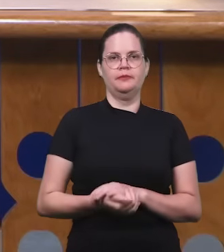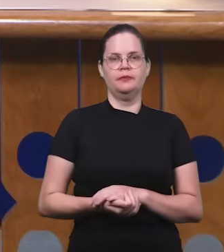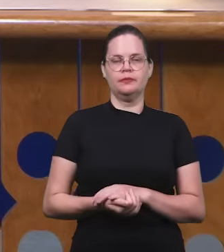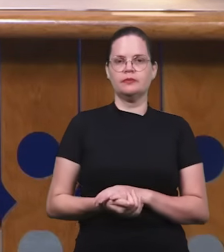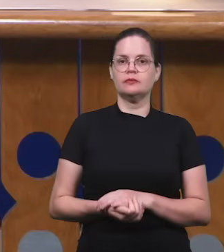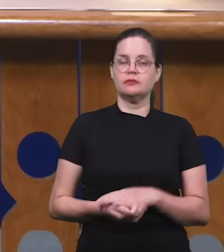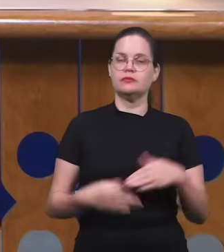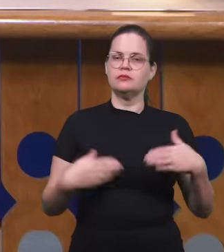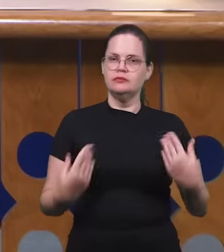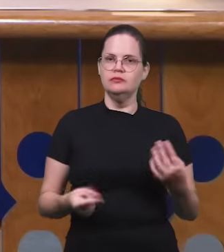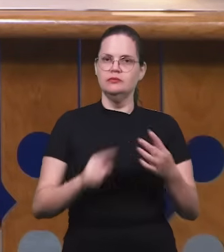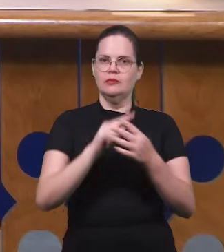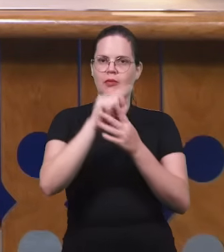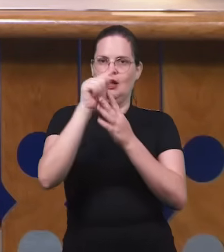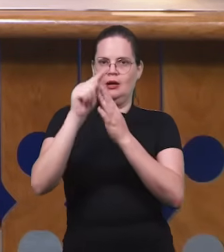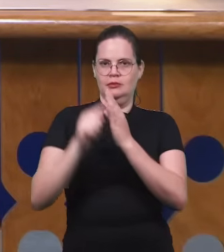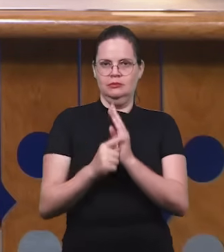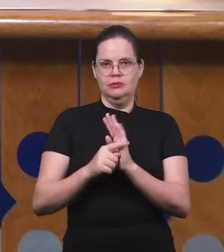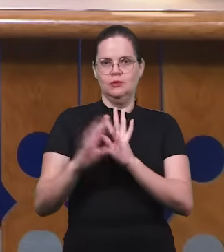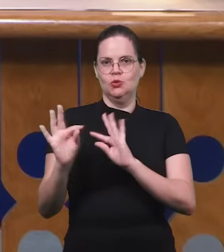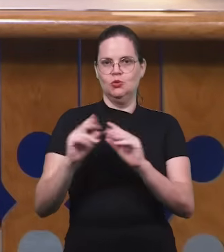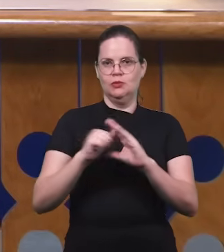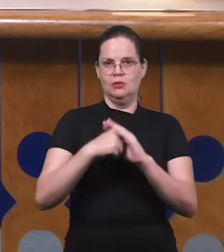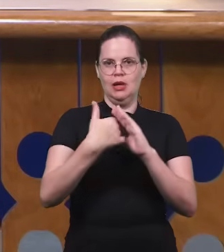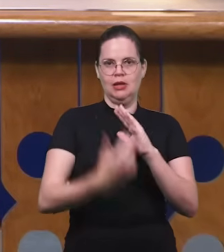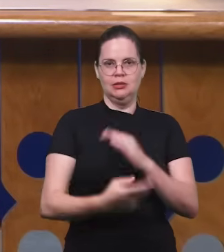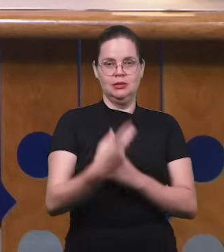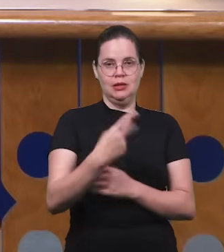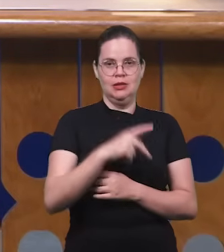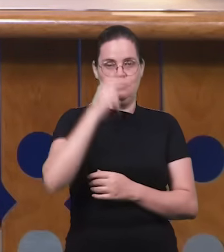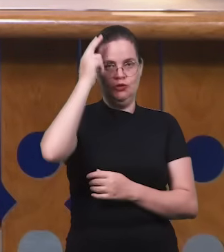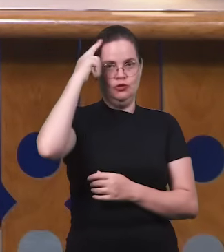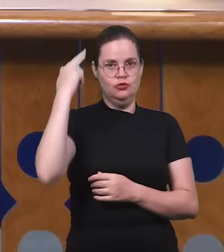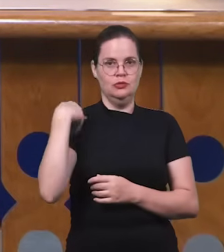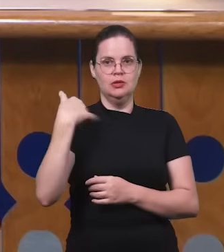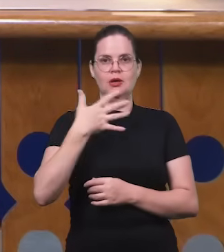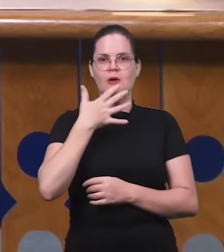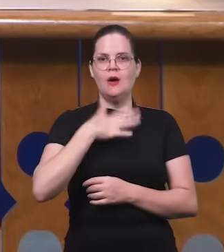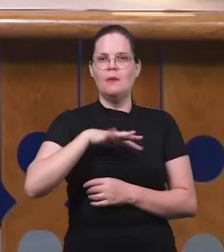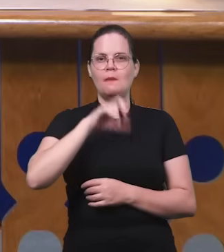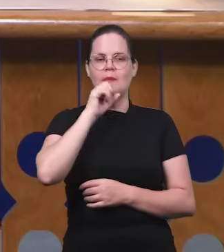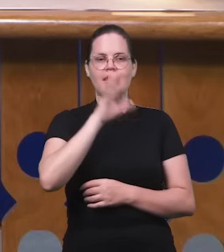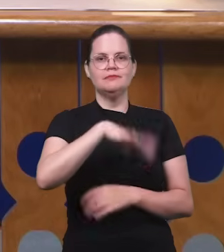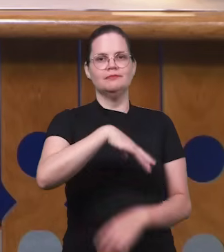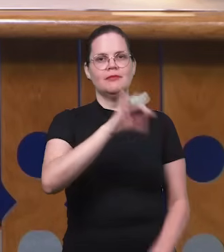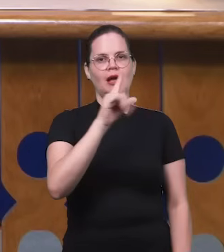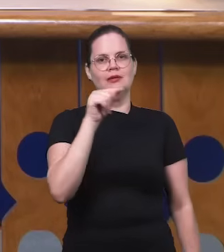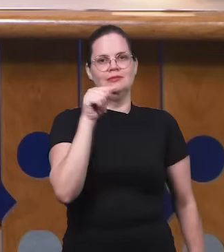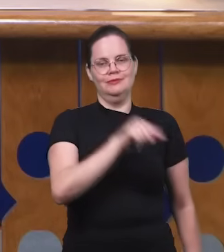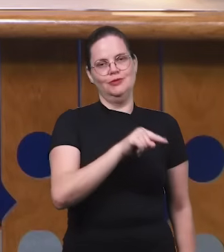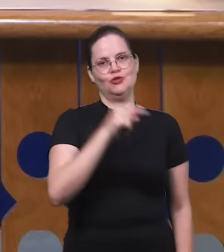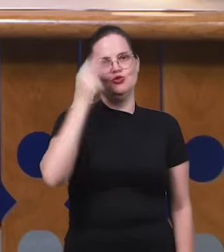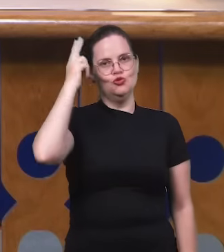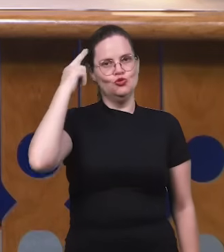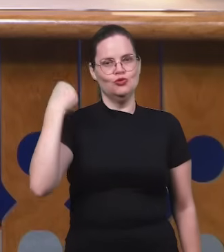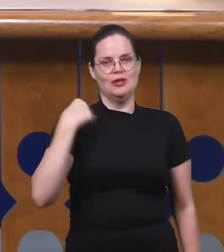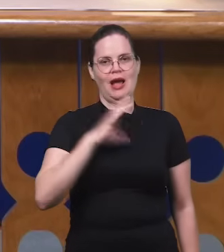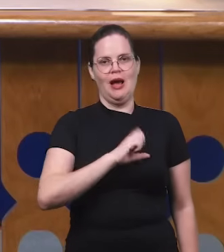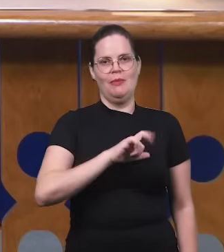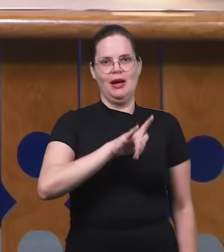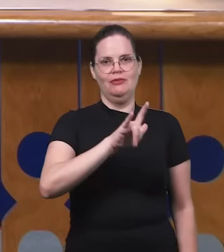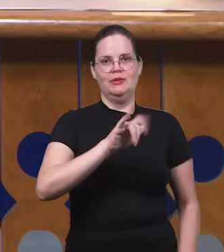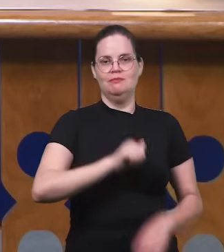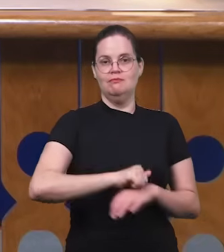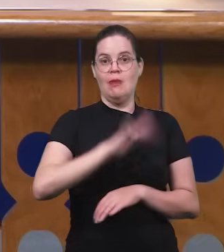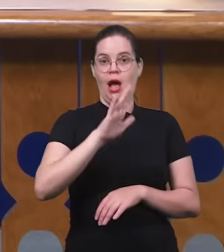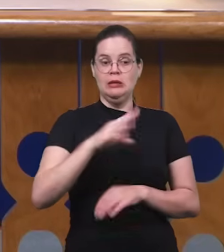causa dessas características todas, o pai o preferia. Chegou a dar a ele uma